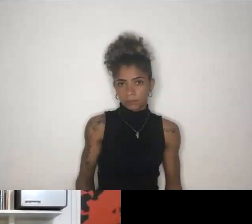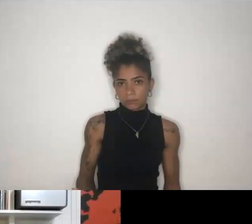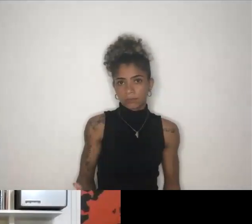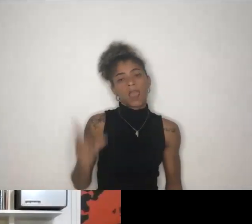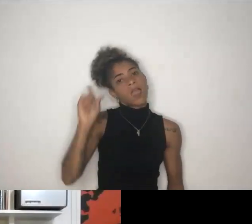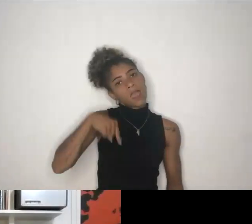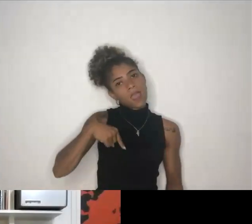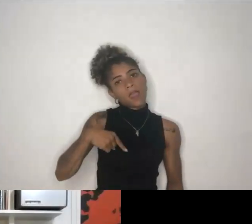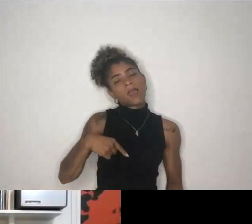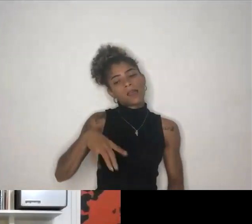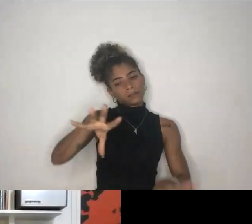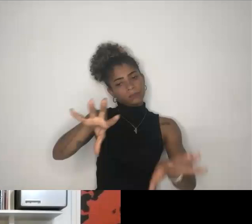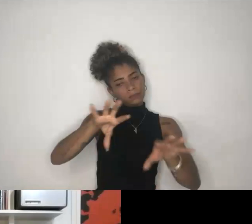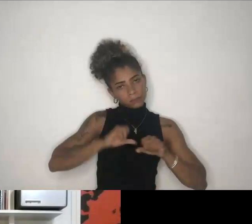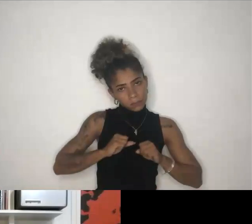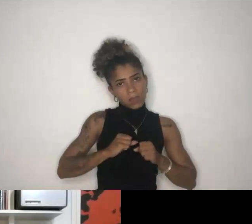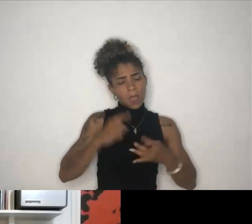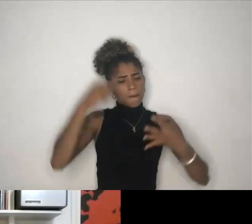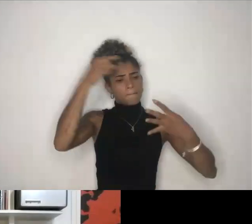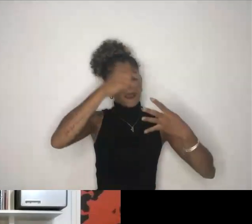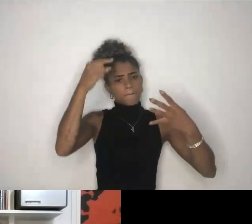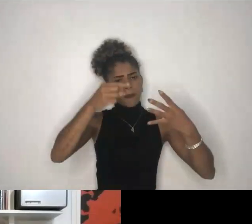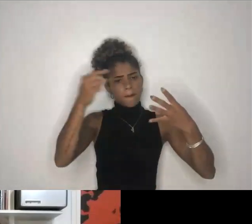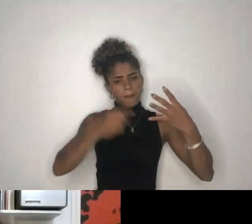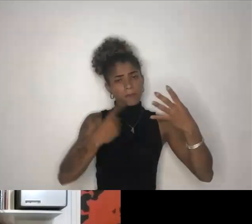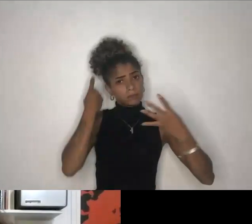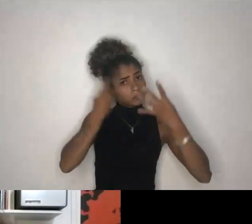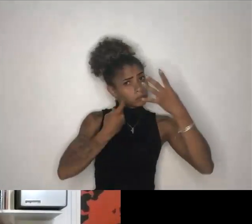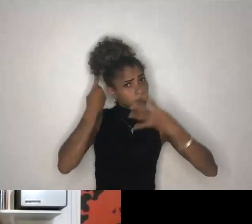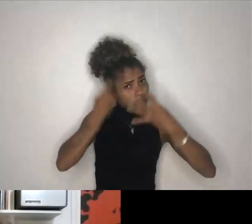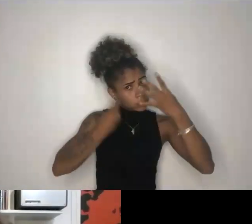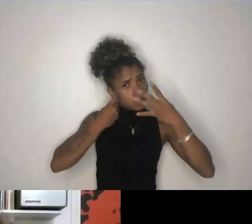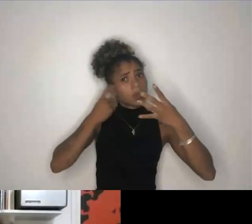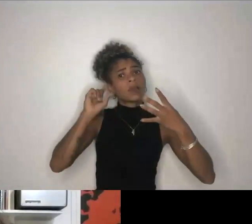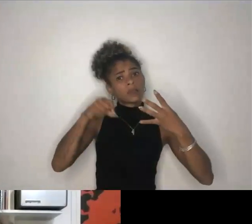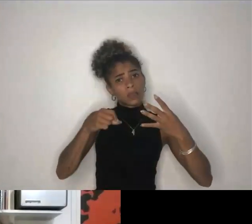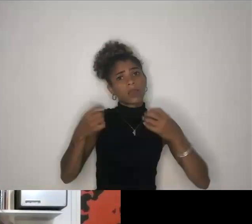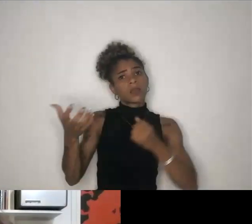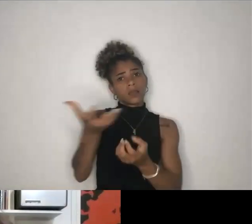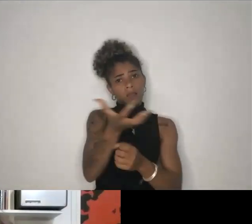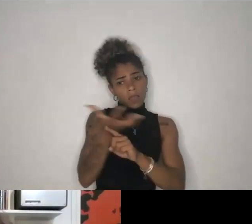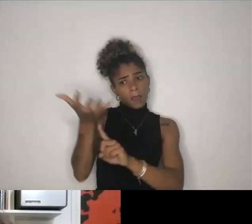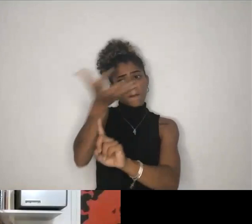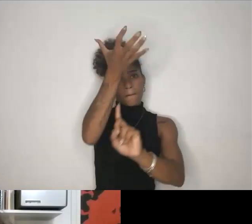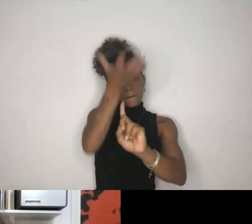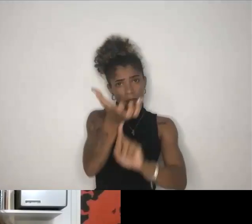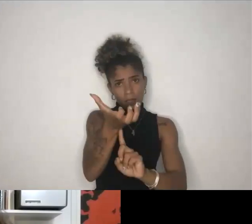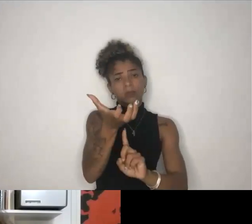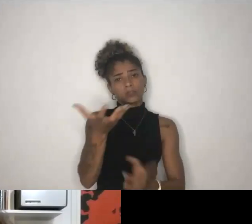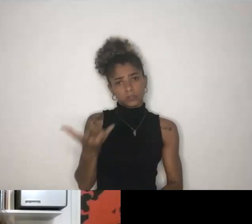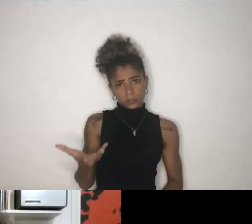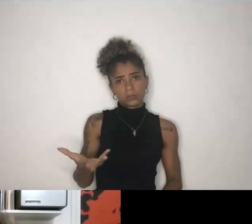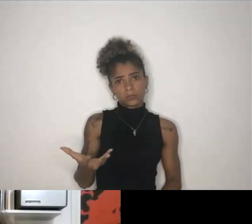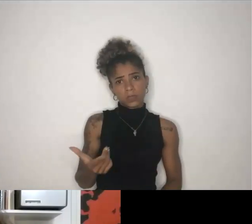absorver uma série de preocupações né que envolvem o meio ambiente baseado na 17